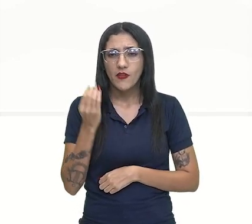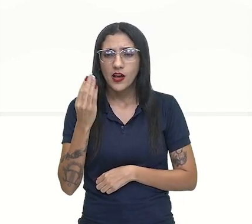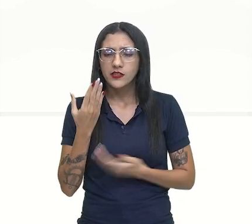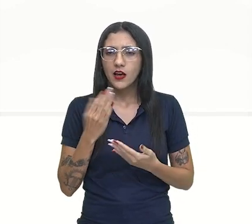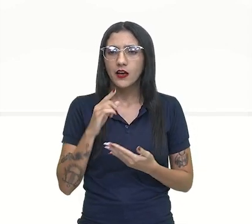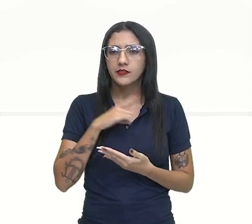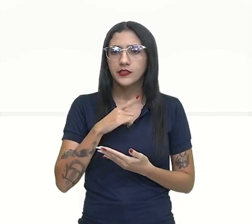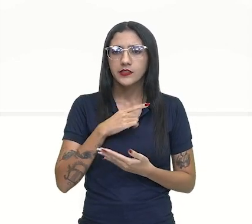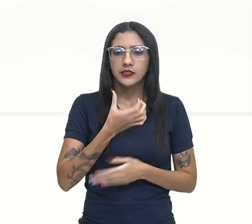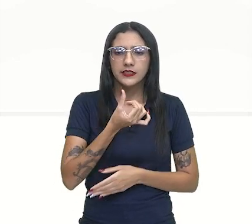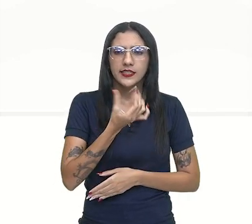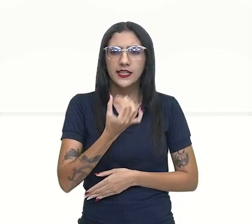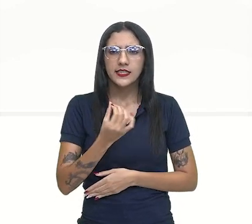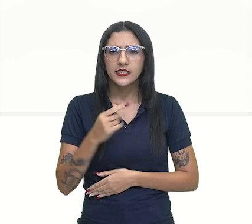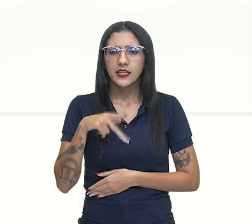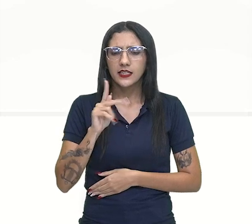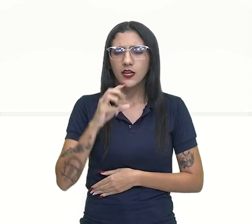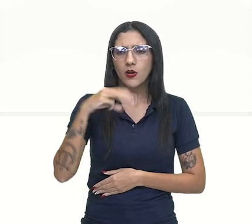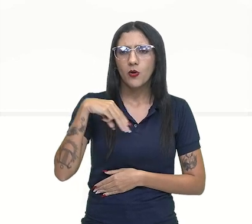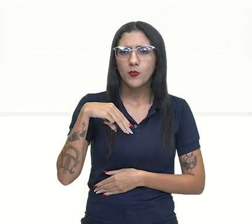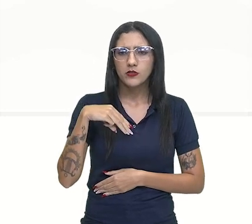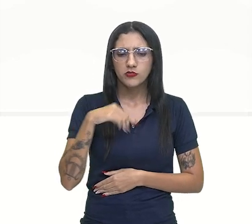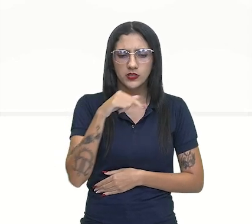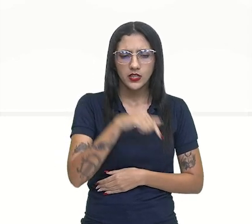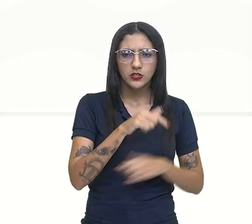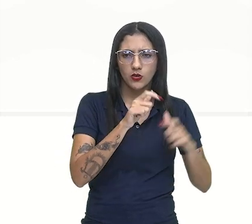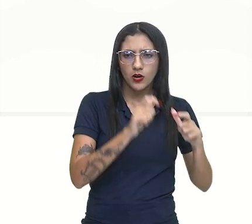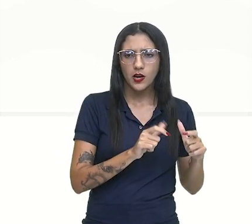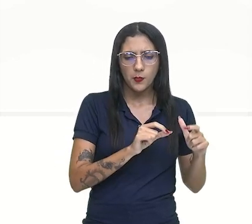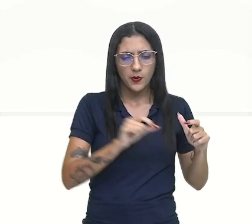60 quilômetros entre uma cidade e outra.